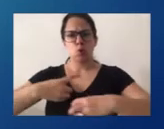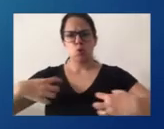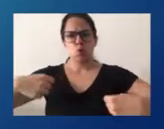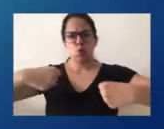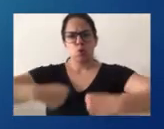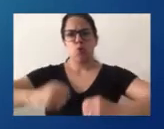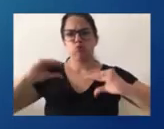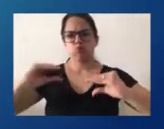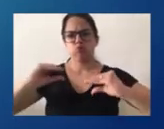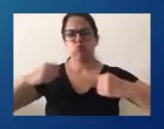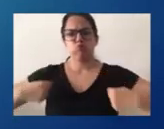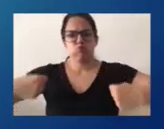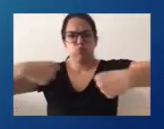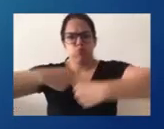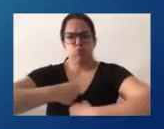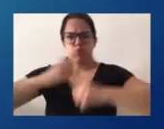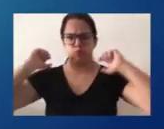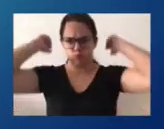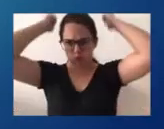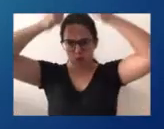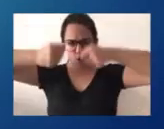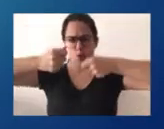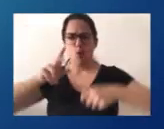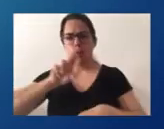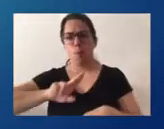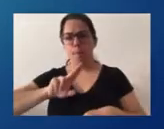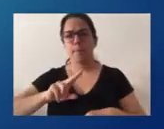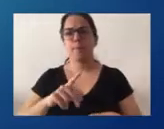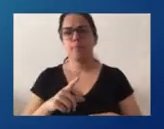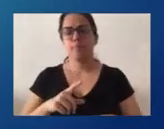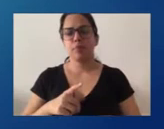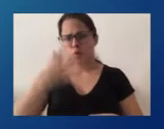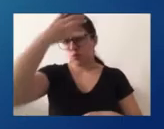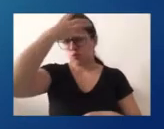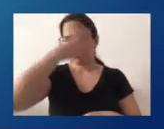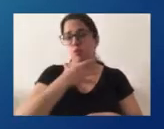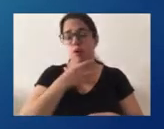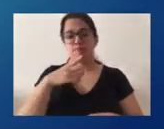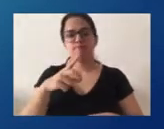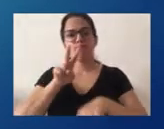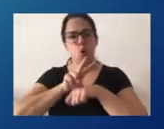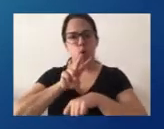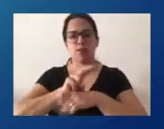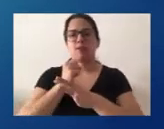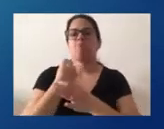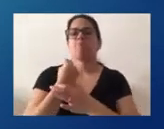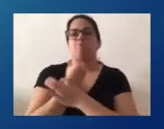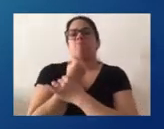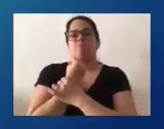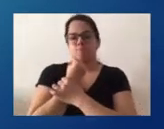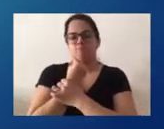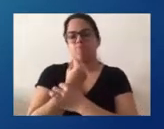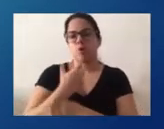Esse técnico aqui, essa pessoa que está dentro dessa câmara fria, ele está totalmente protegido, tá?